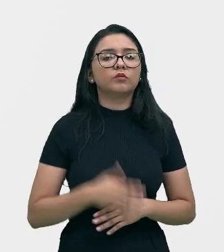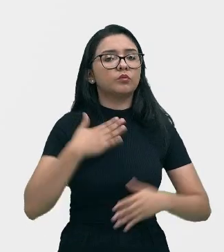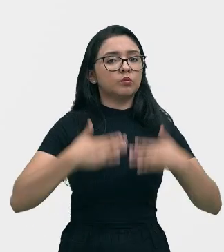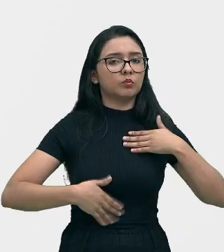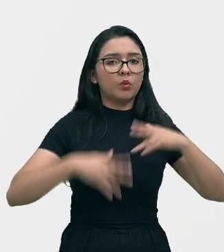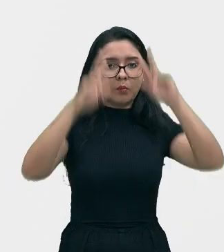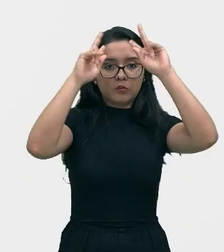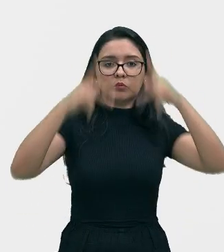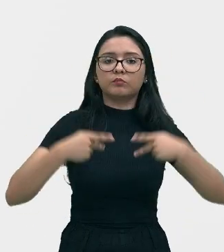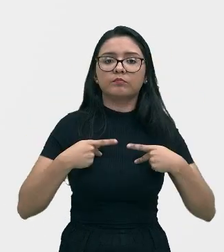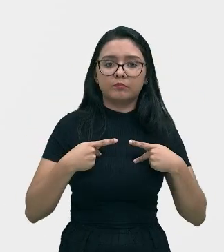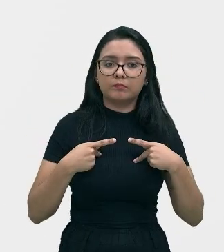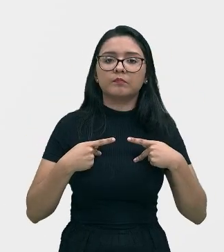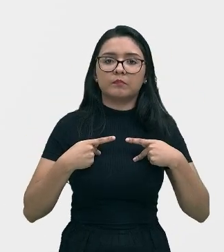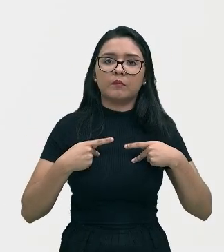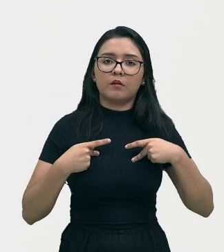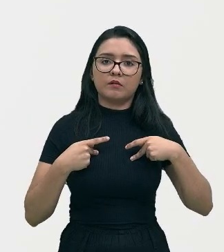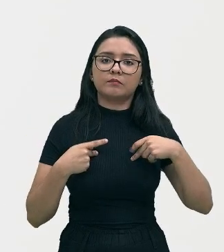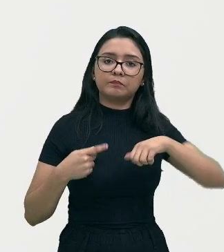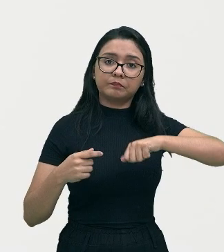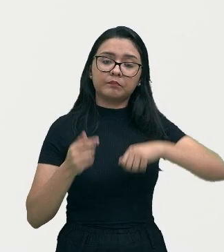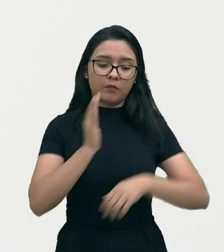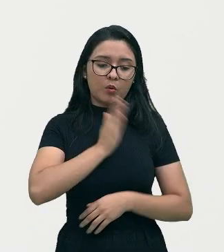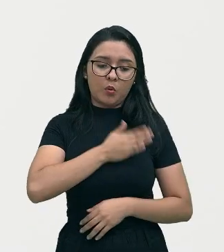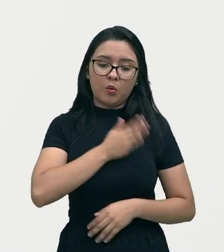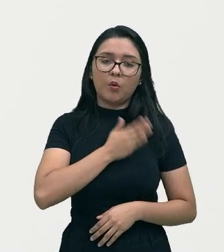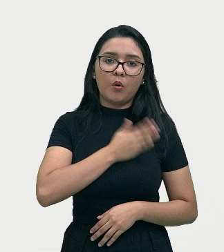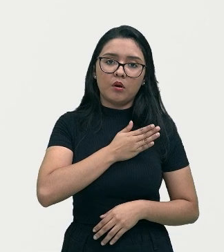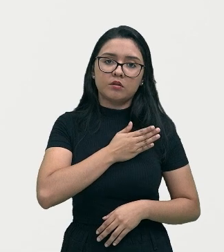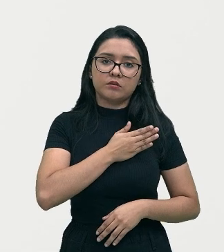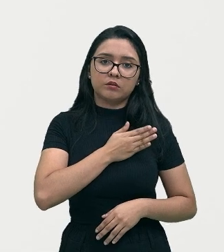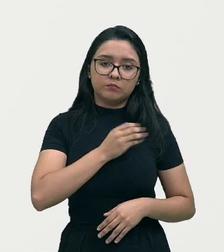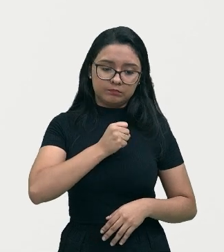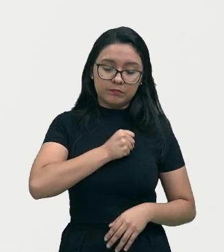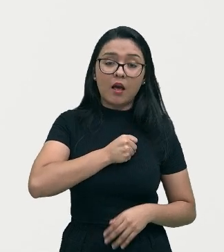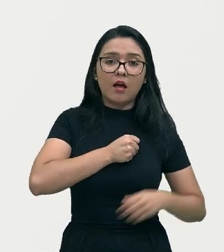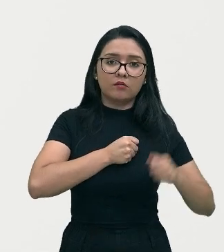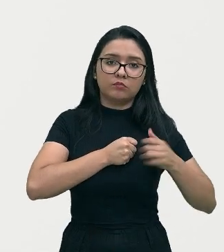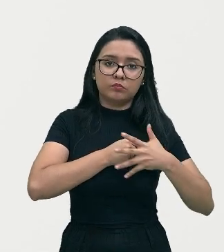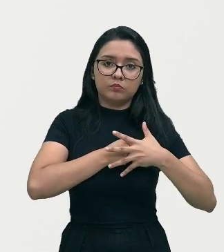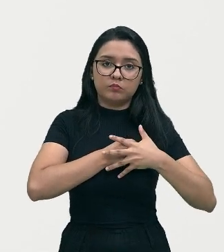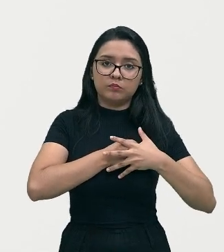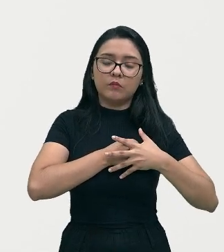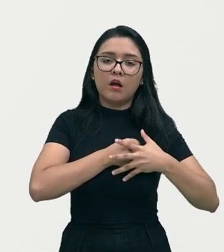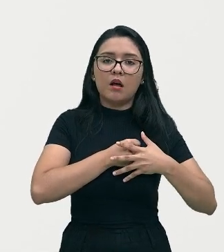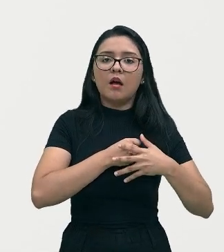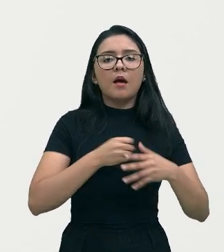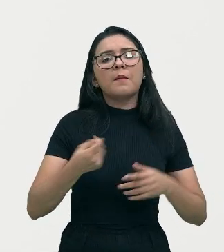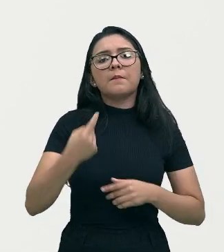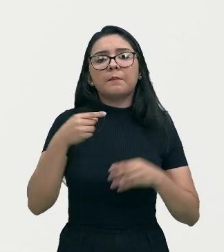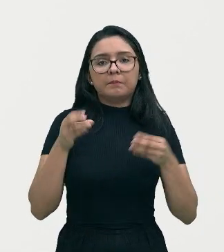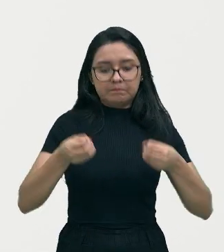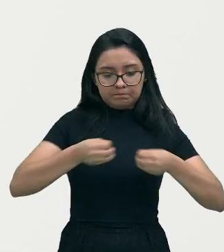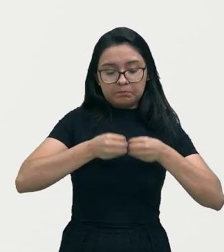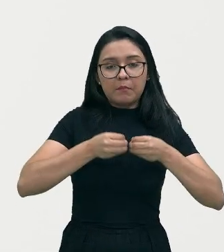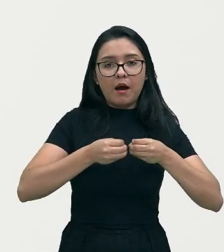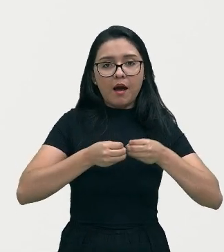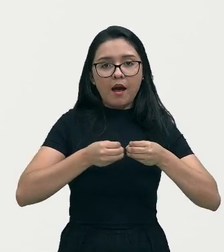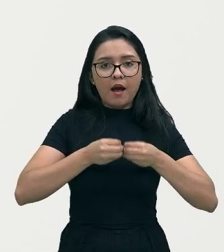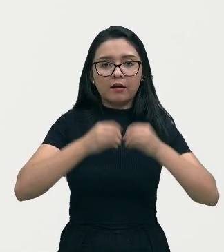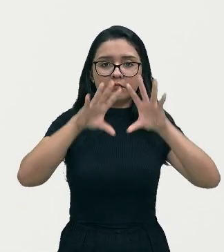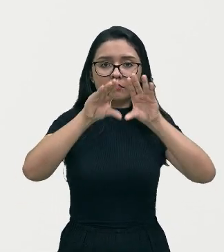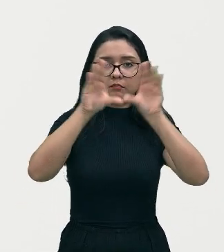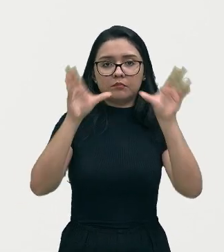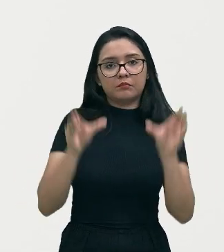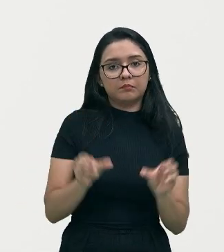coração é um órgão muscular e se localiza na caixa torácica, entre os pulmões. Funciona como uma bomba dupla,